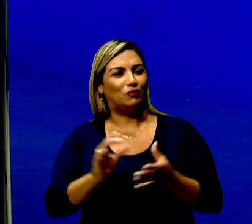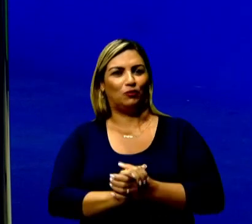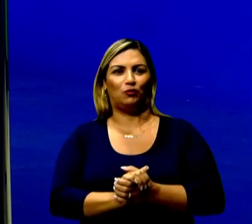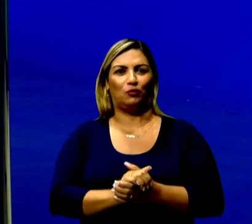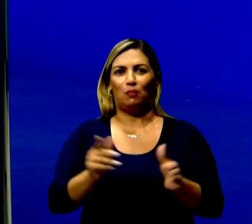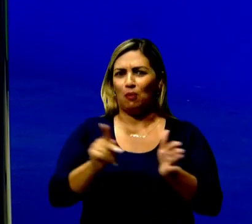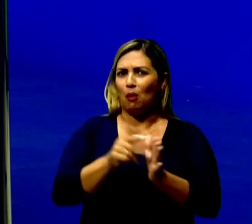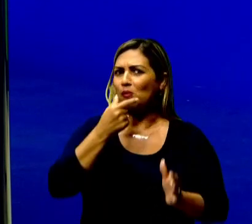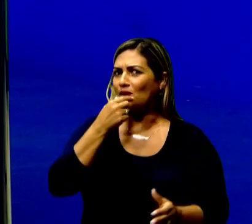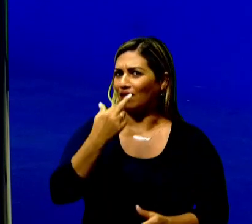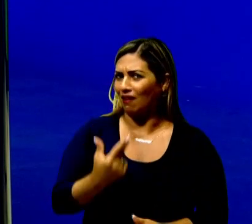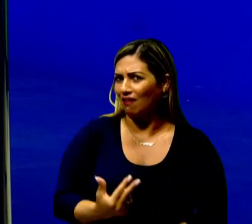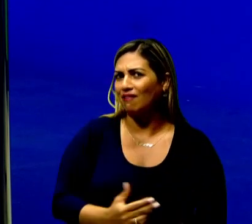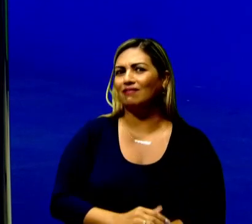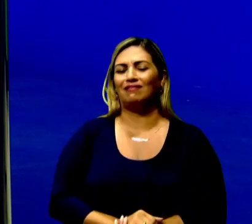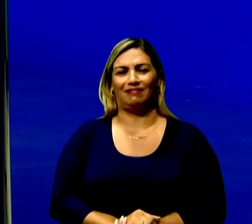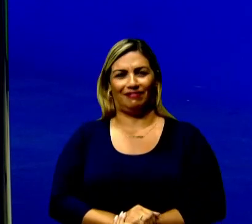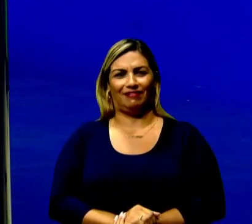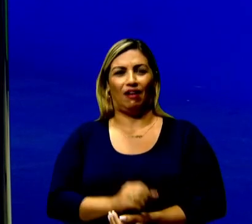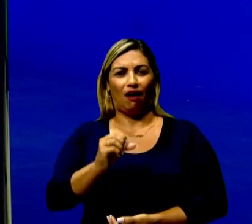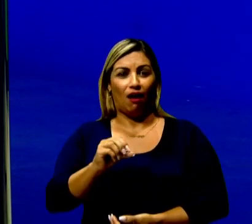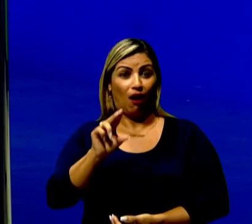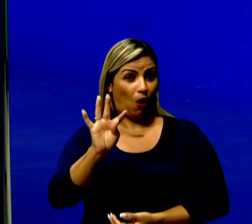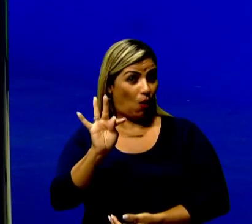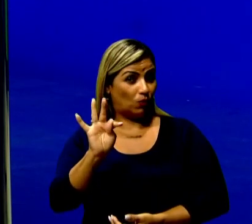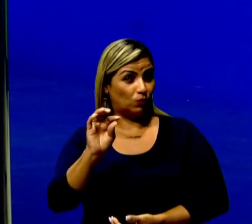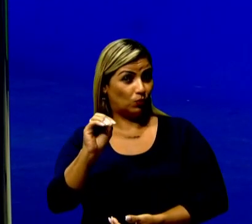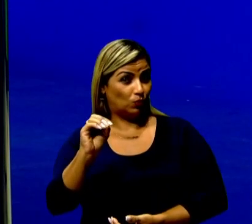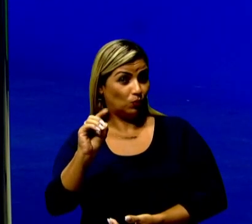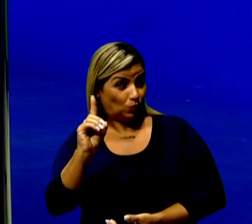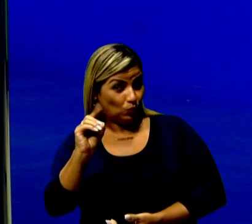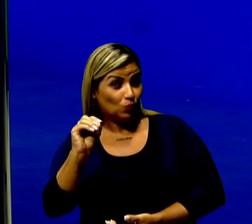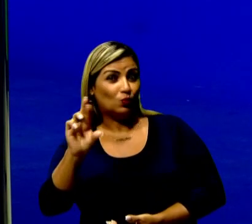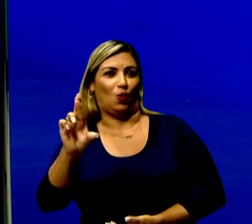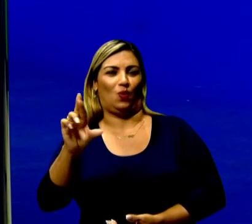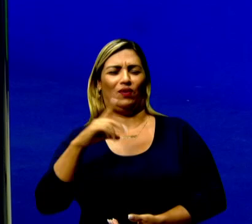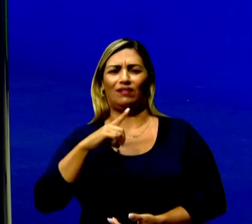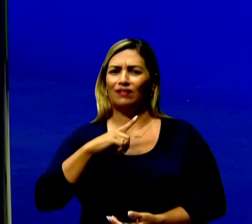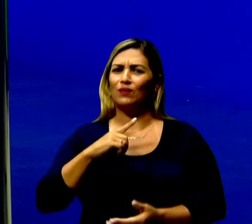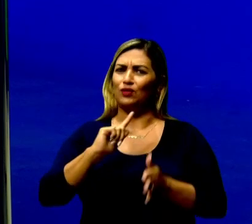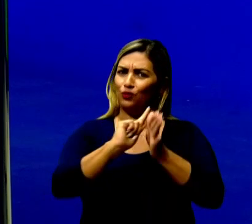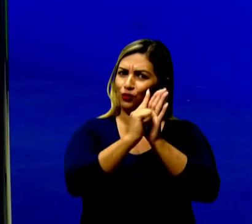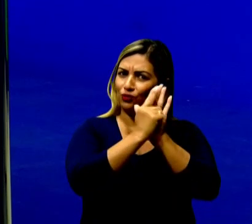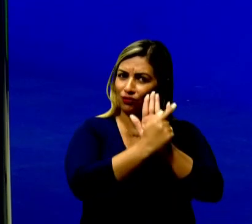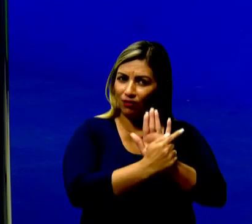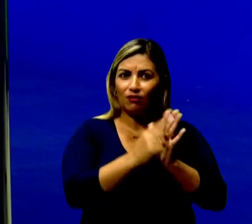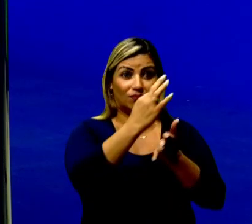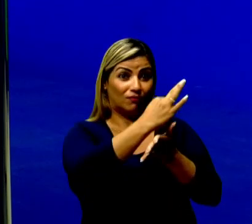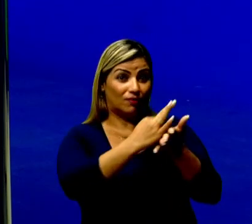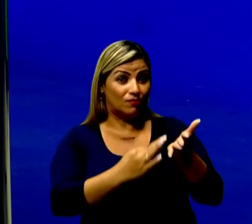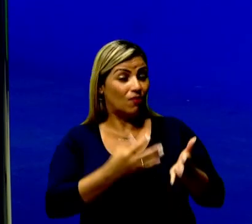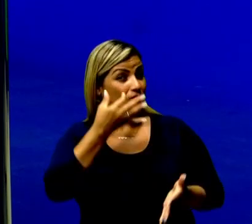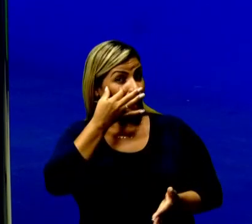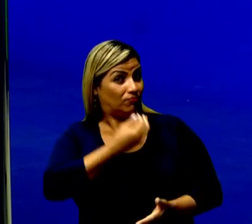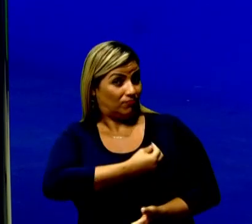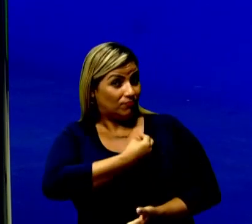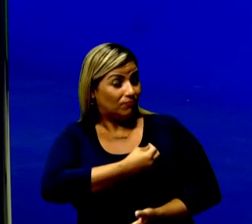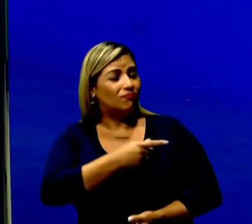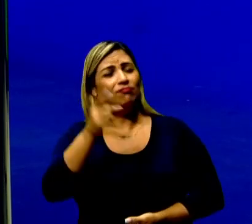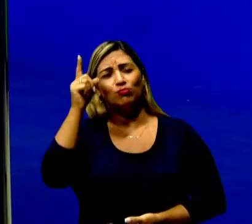em inglês outdoor e esse nesse gênero textual ele está presente no nosso cotidiano